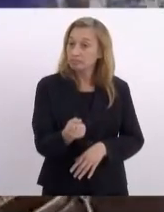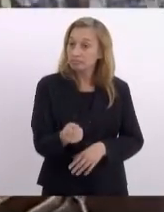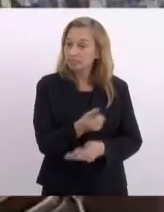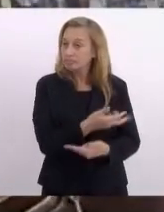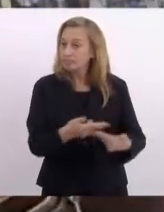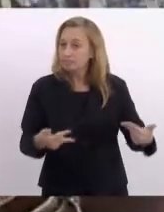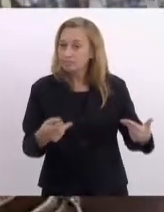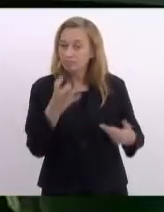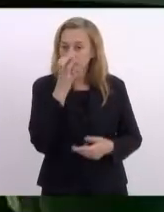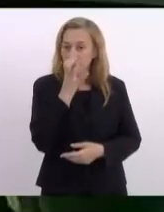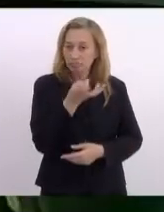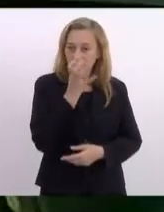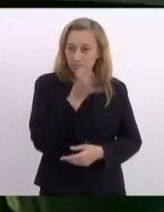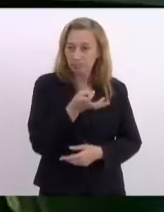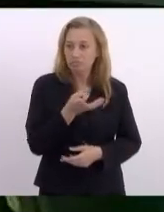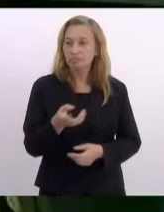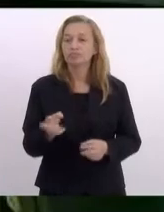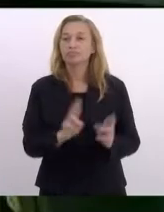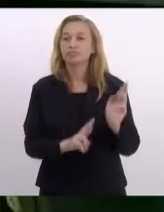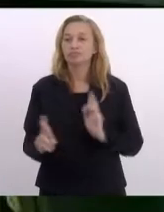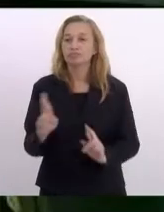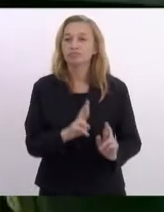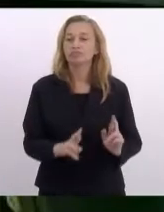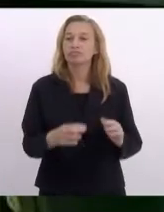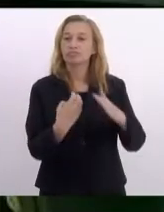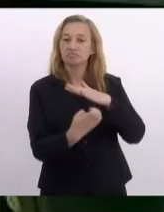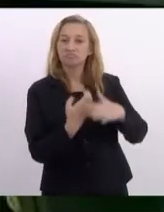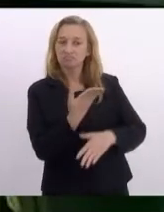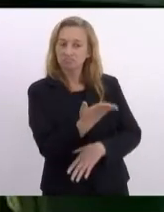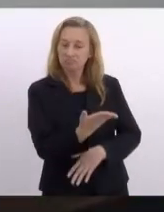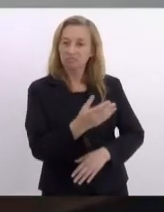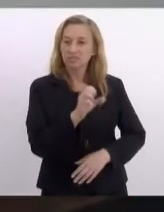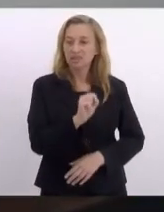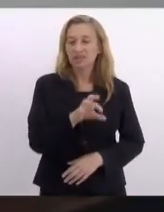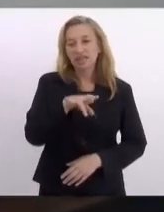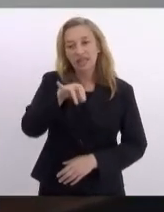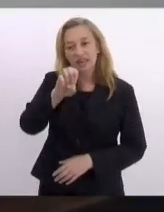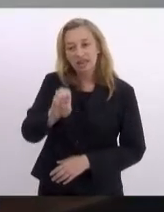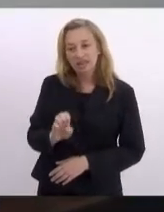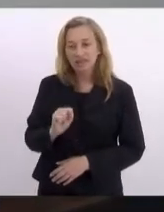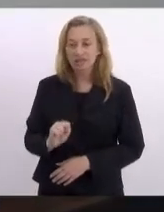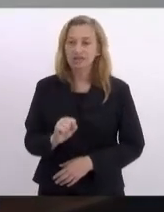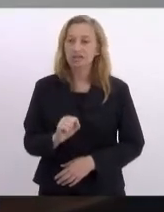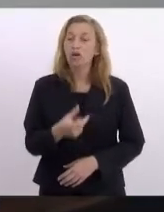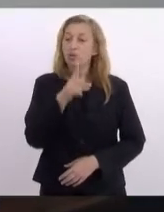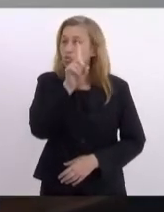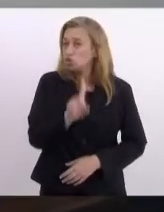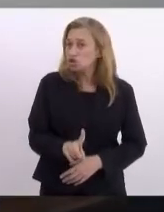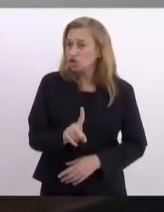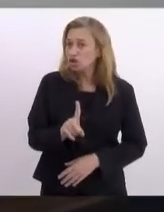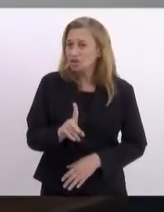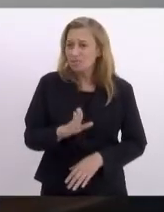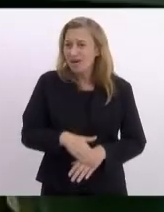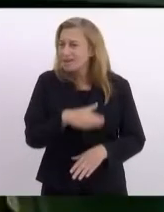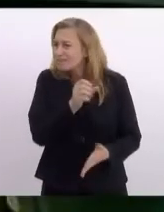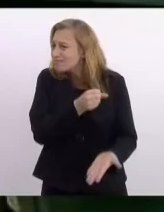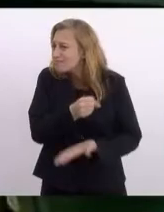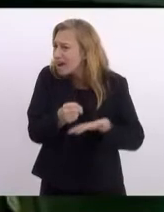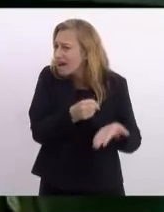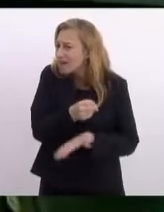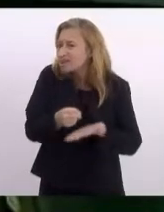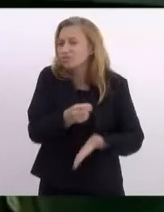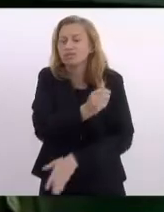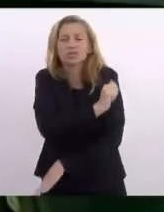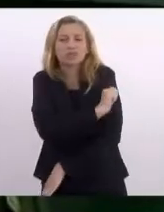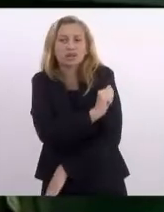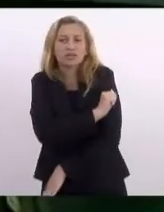várias denúncias com relação a essa empresa Salineiras, no que é o direito mais básico dos